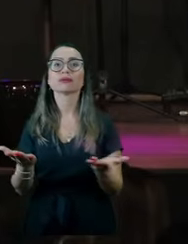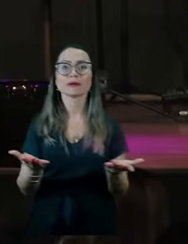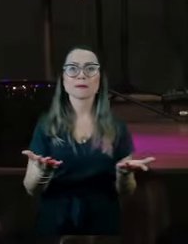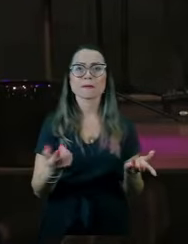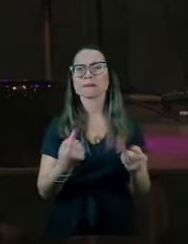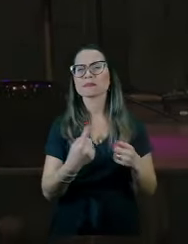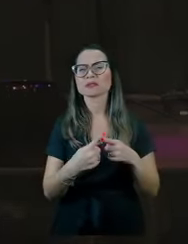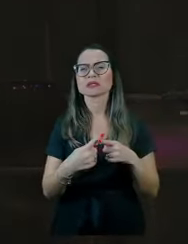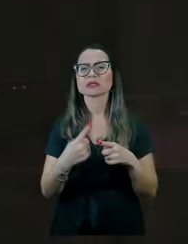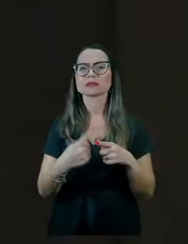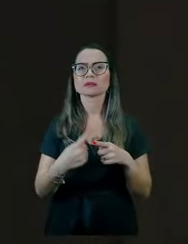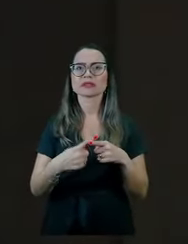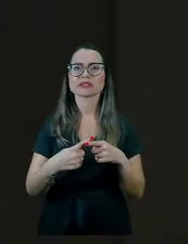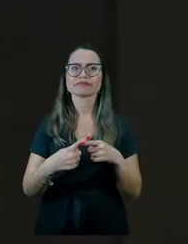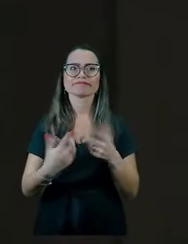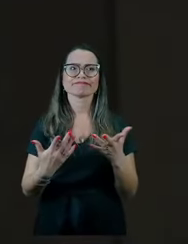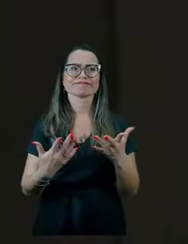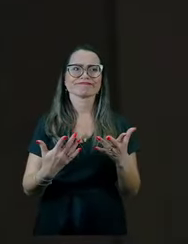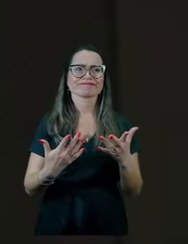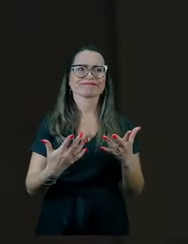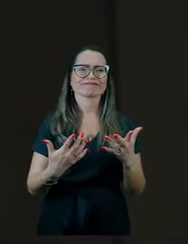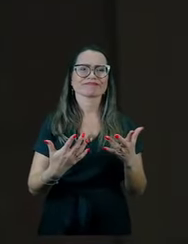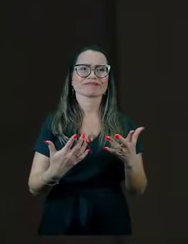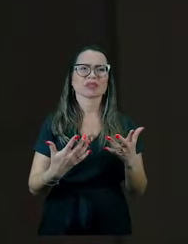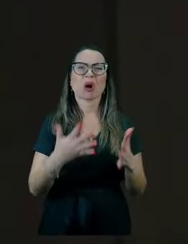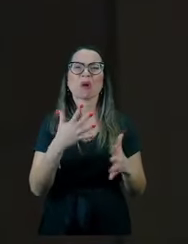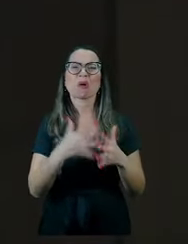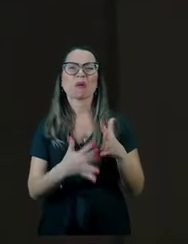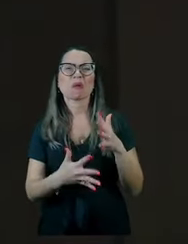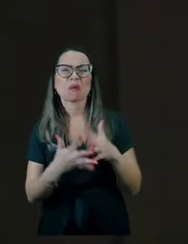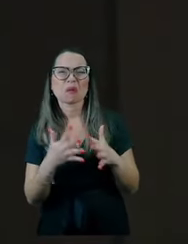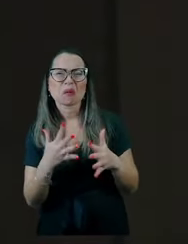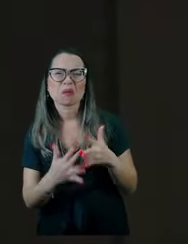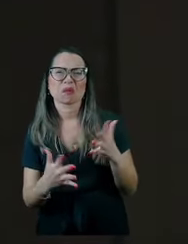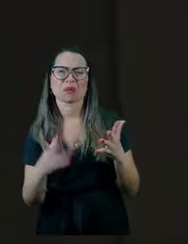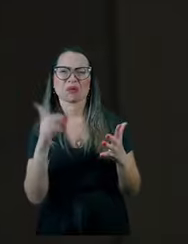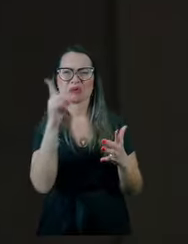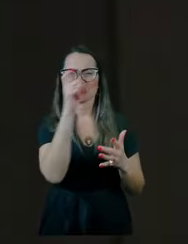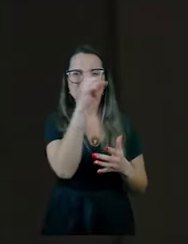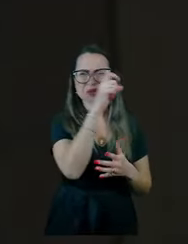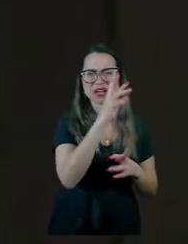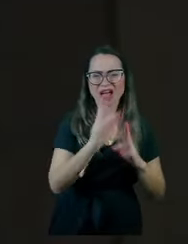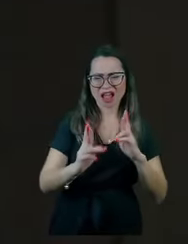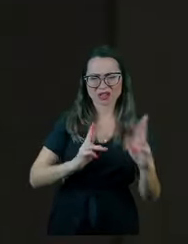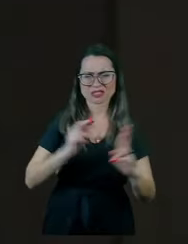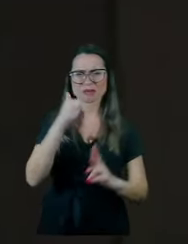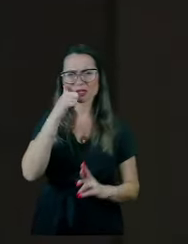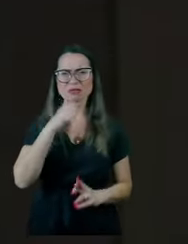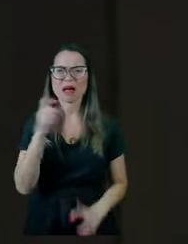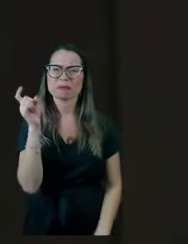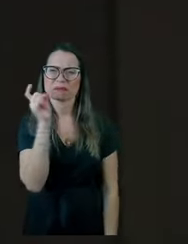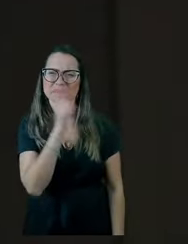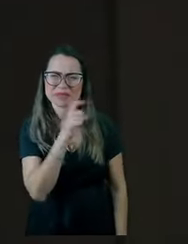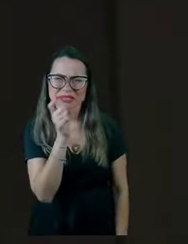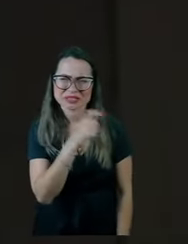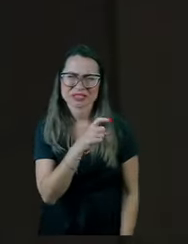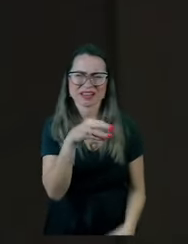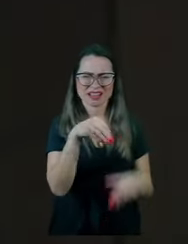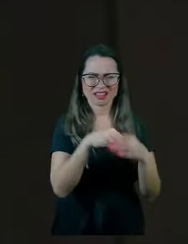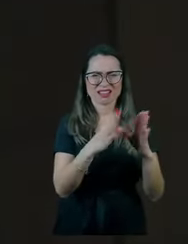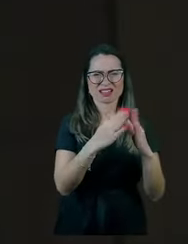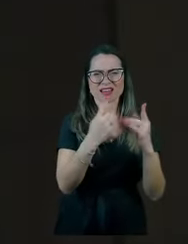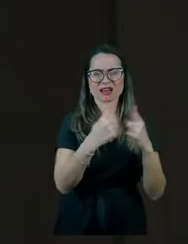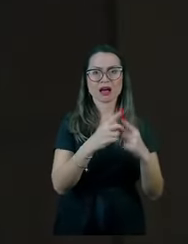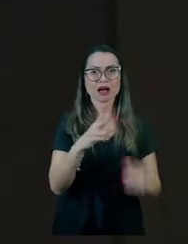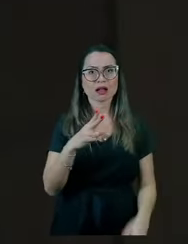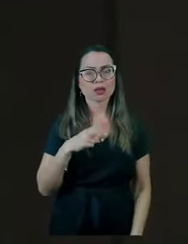Como tem conflitos entre relacionamentos de mulheres, como é difícil, como ainda tem mentira dentro da igreja, como tem gente